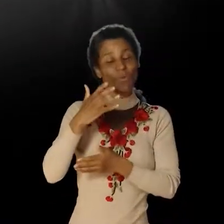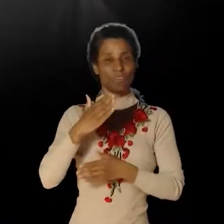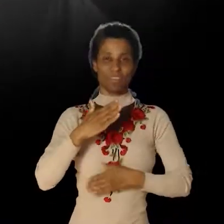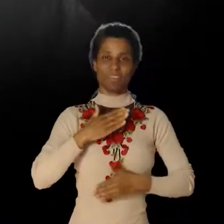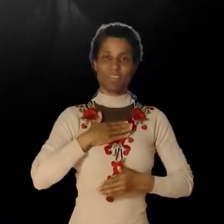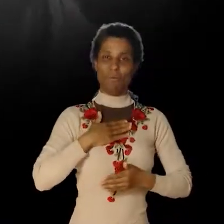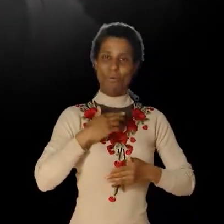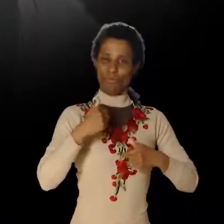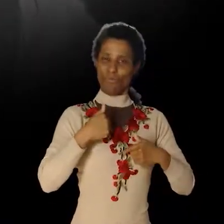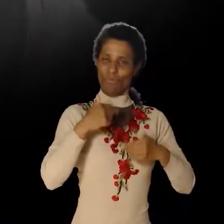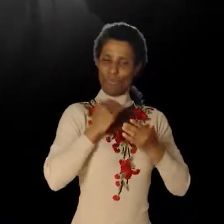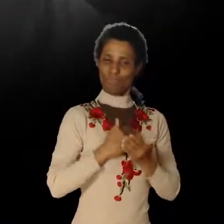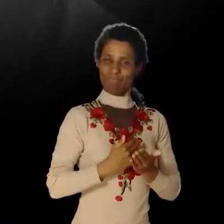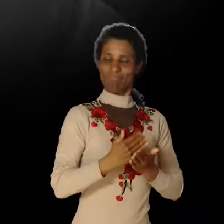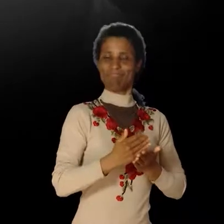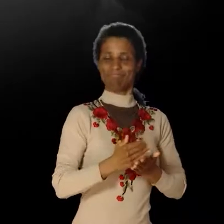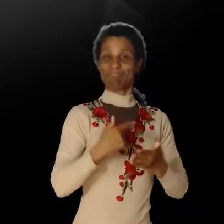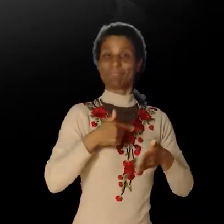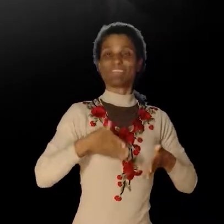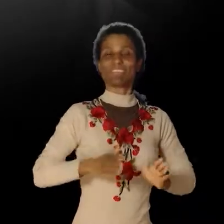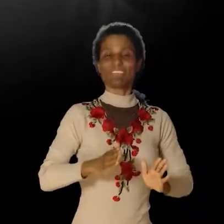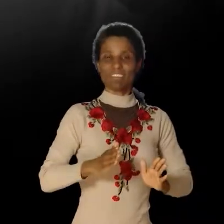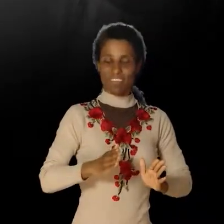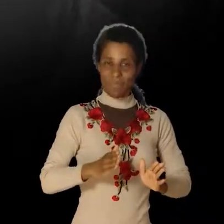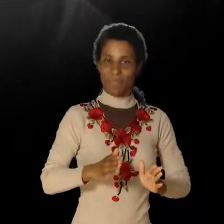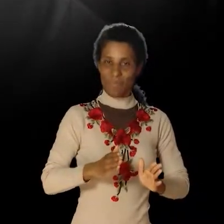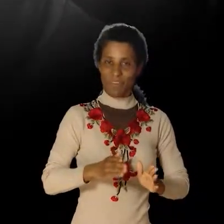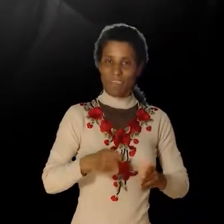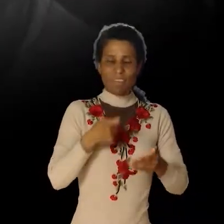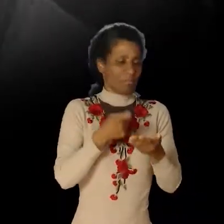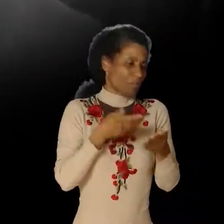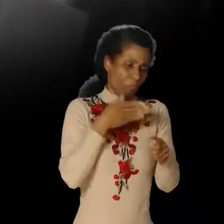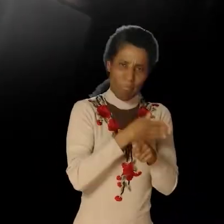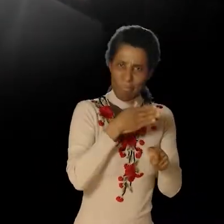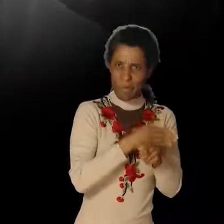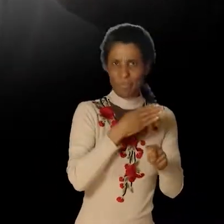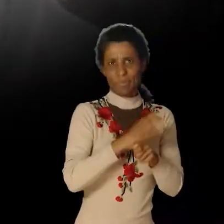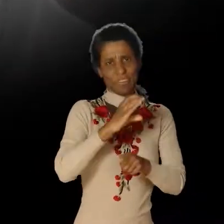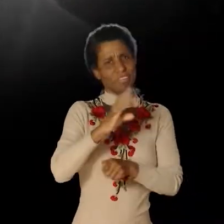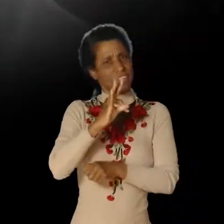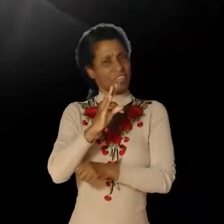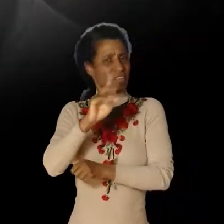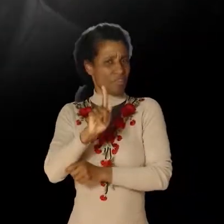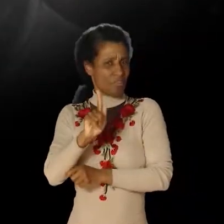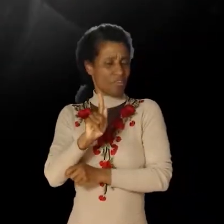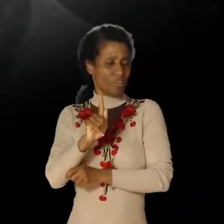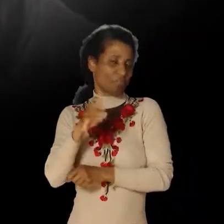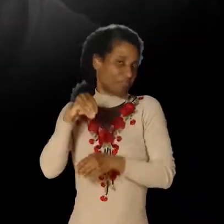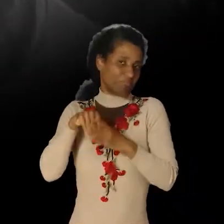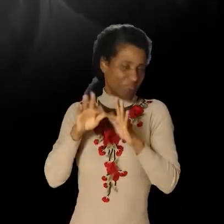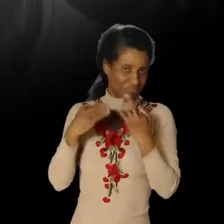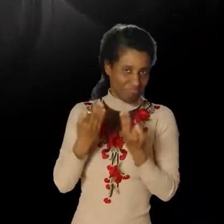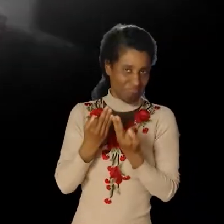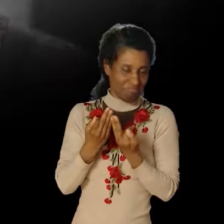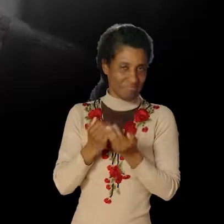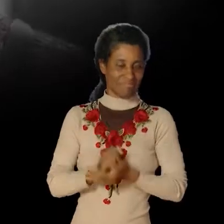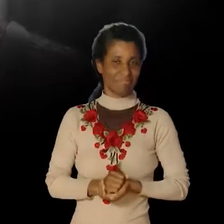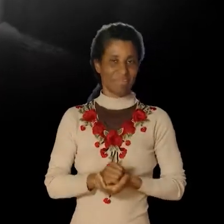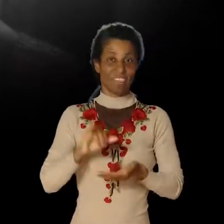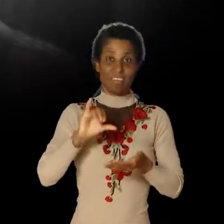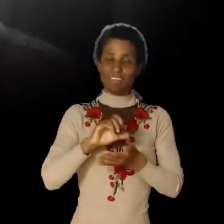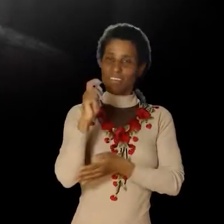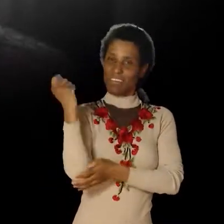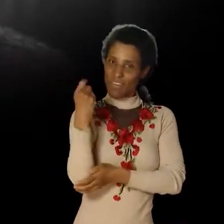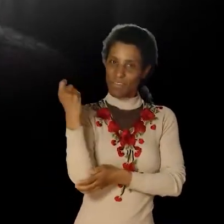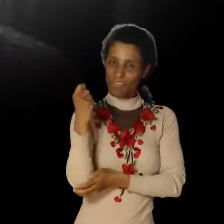minhas origens, de onde eu vim. E cultivar isso dentro de centros tradicionalistas, dentro da minha família. Sendo